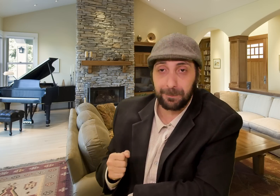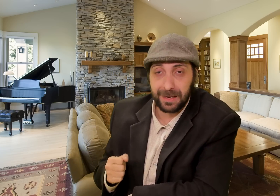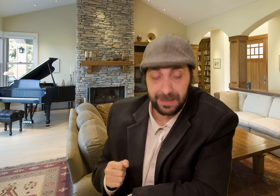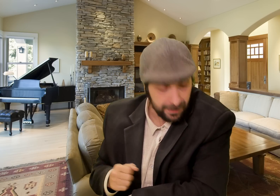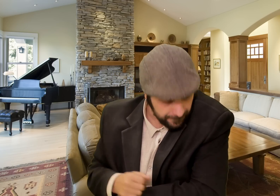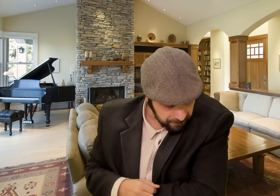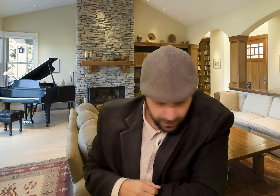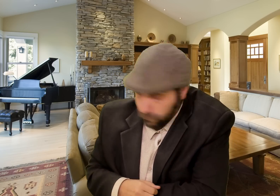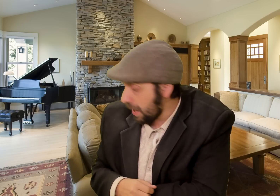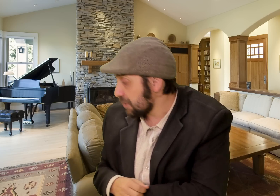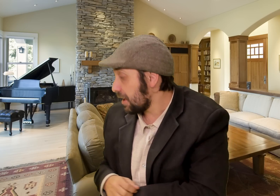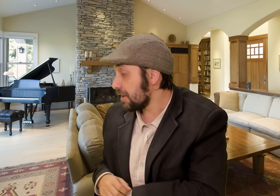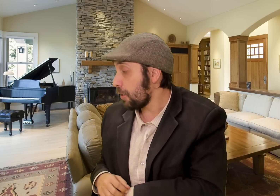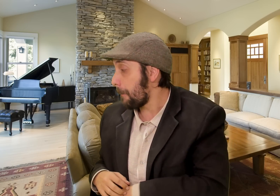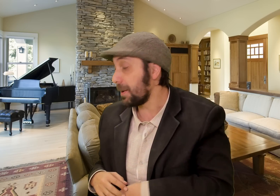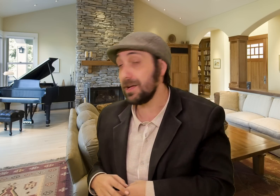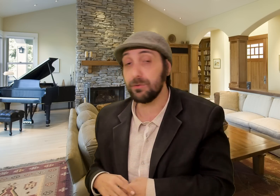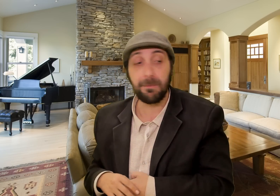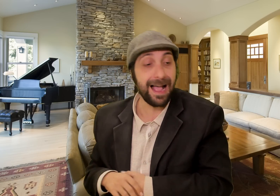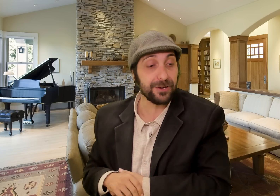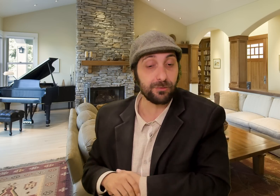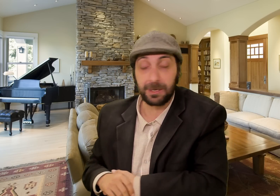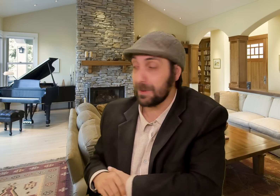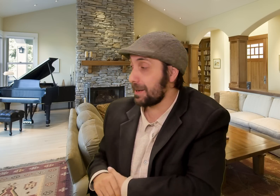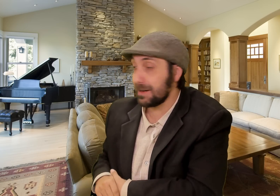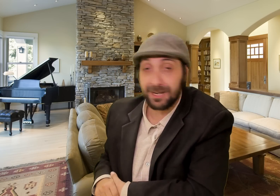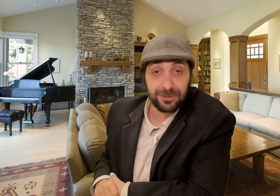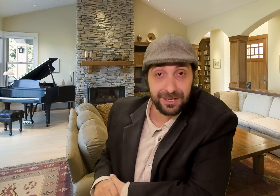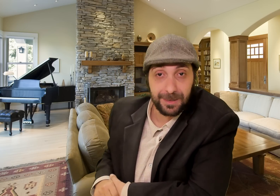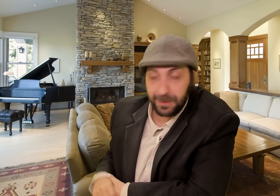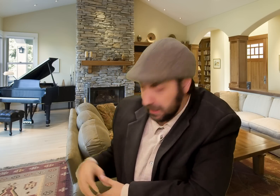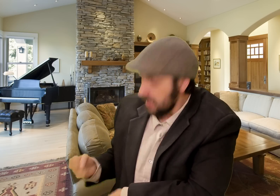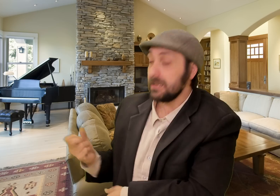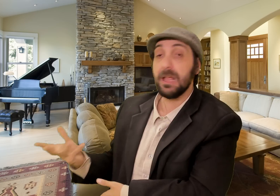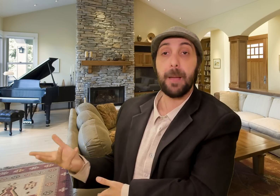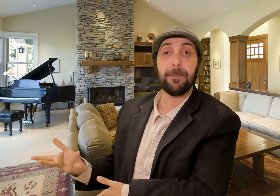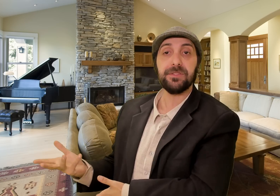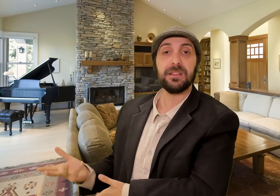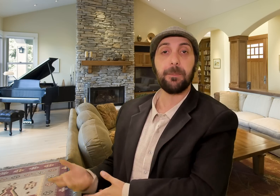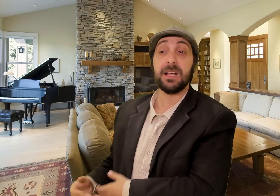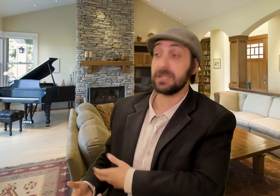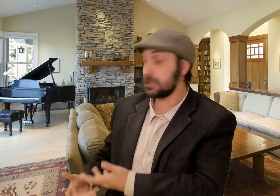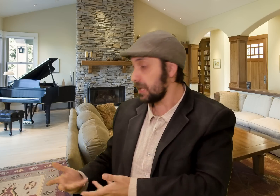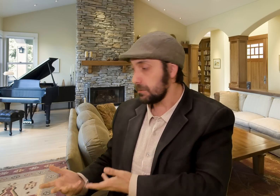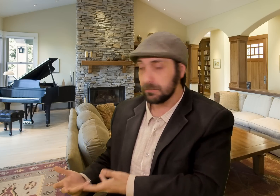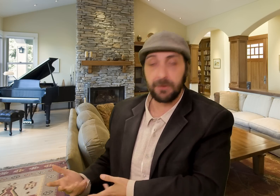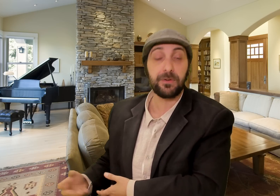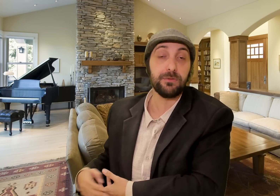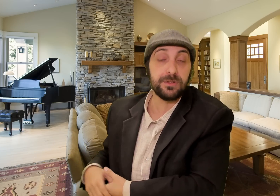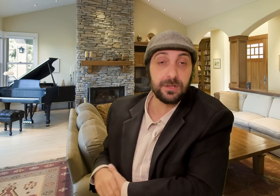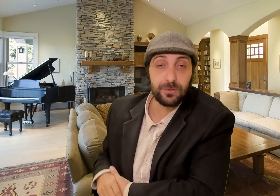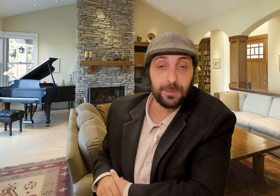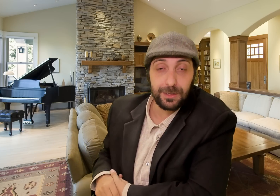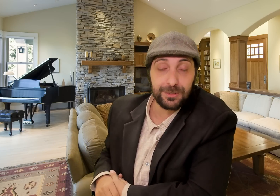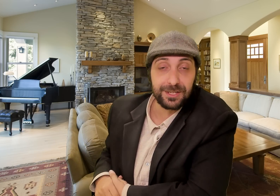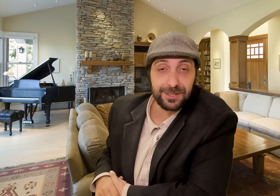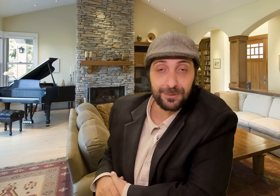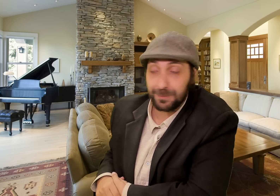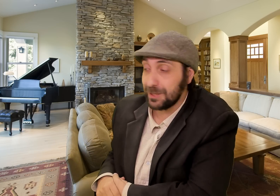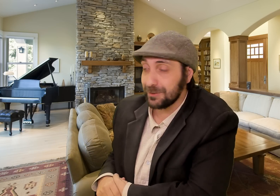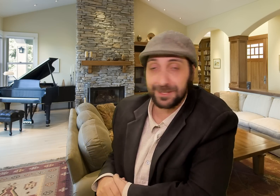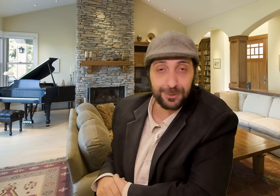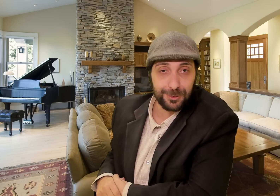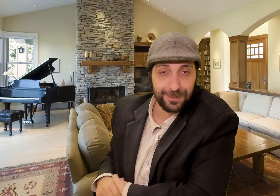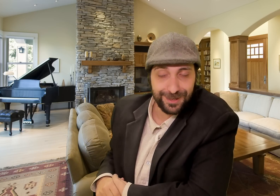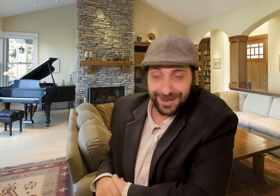de estar sempre aí vou arranjar arranjar um plano mágico aqui para acabar depende da da para resgatar uma fraudezinho de 1 milhão e